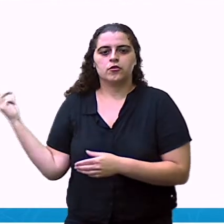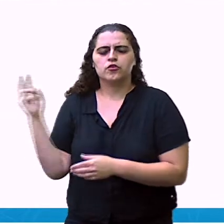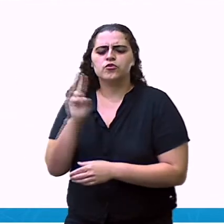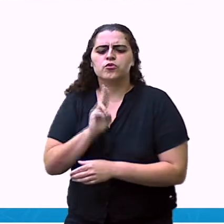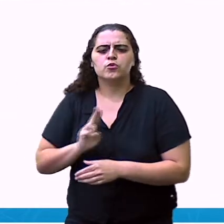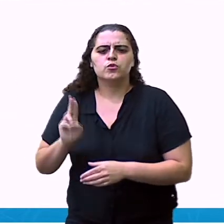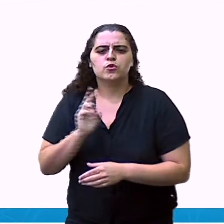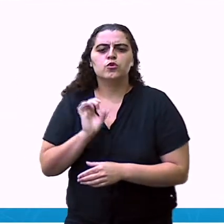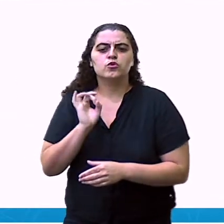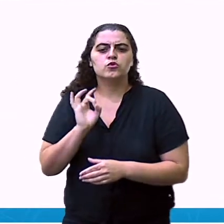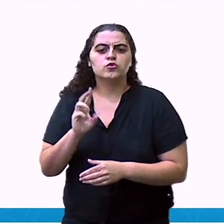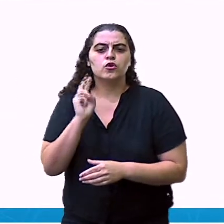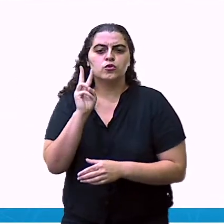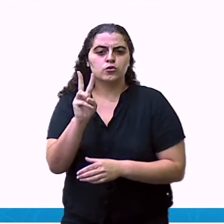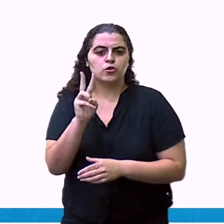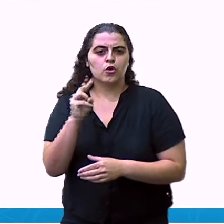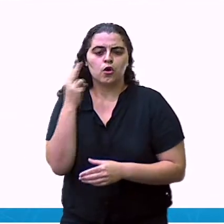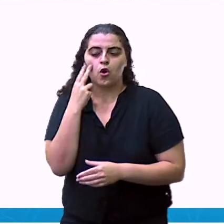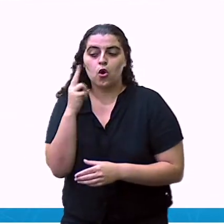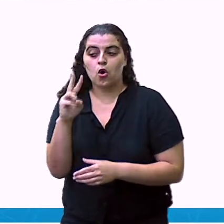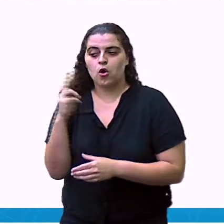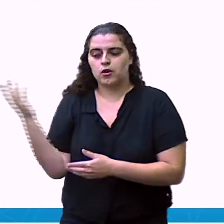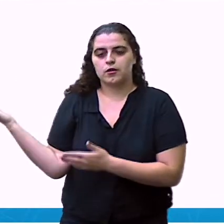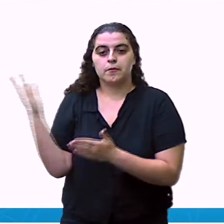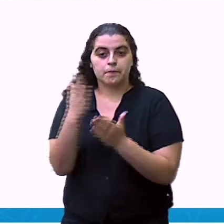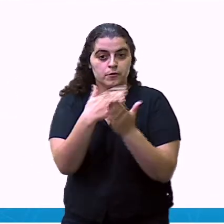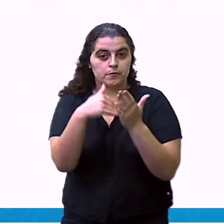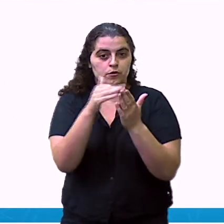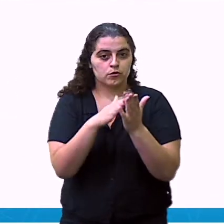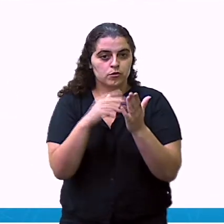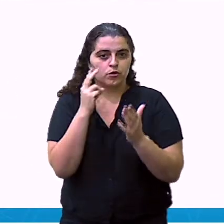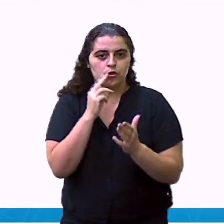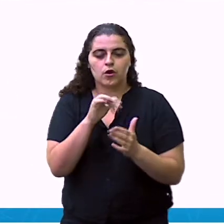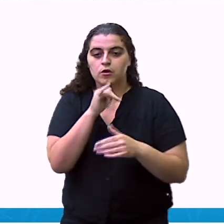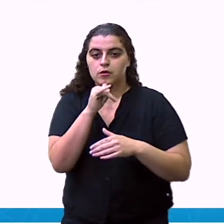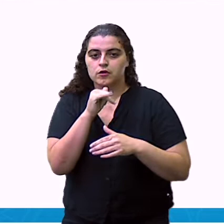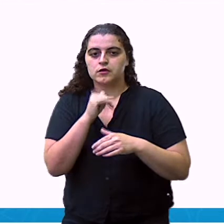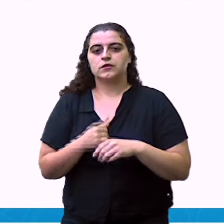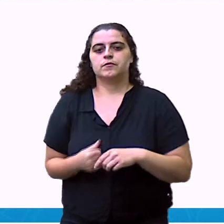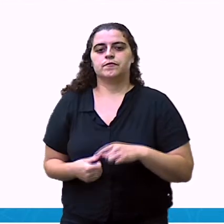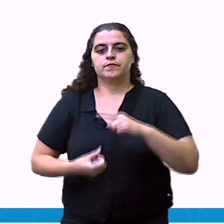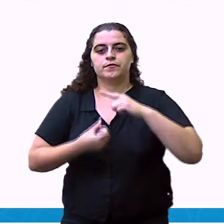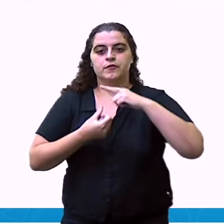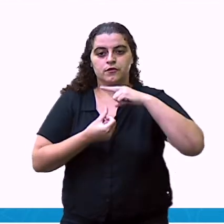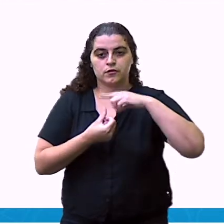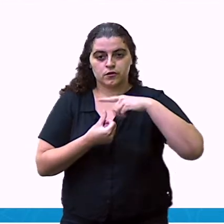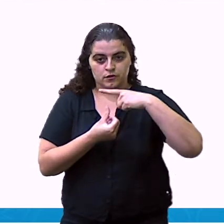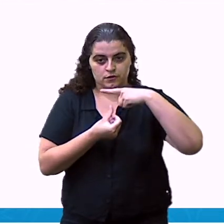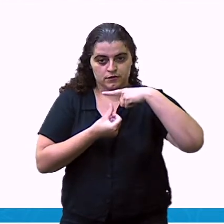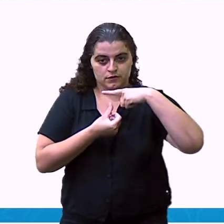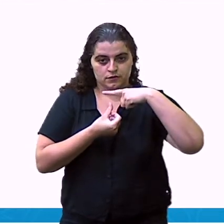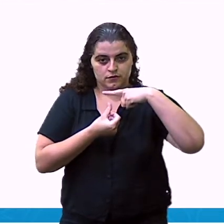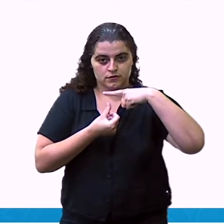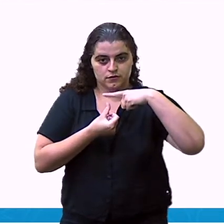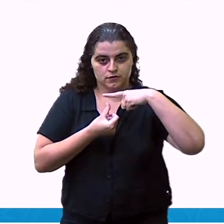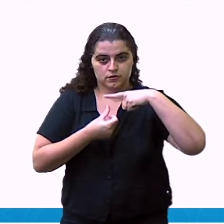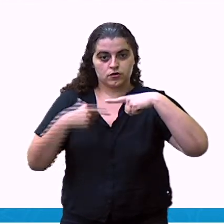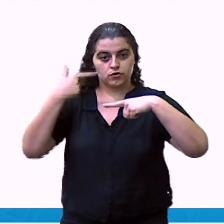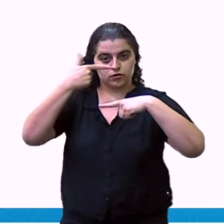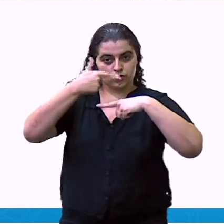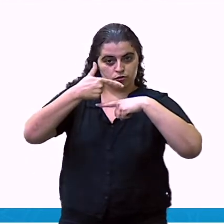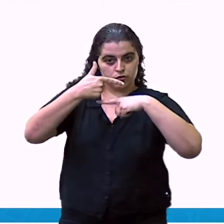Então, nós temos aqui, né, na sua totalidade, que foi fracionada em 6, e utilizamos